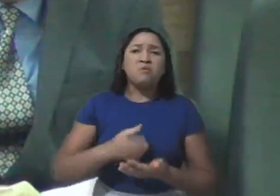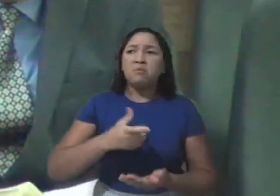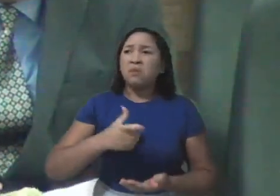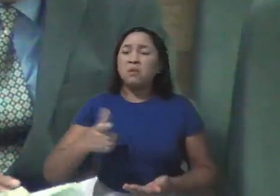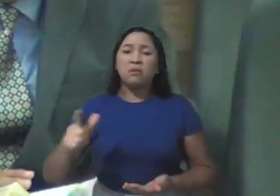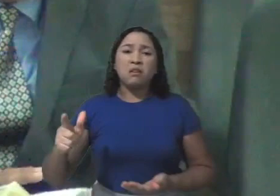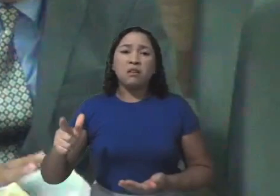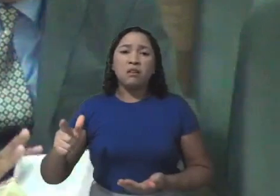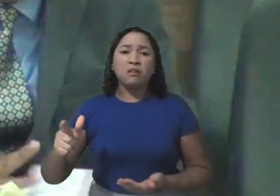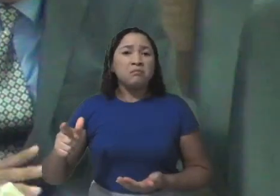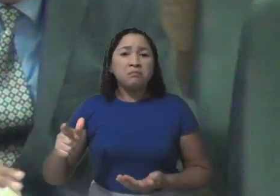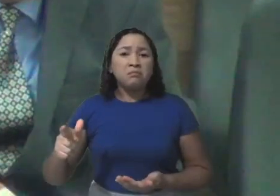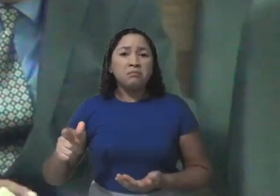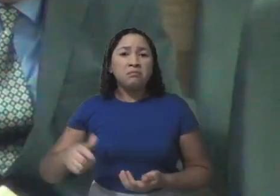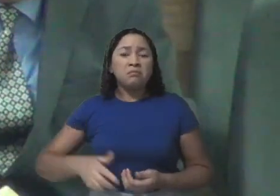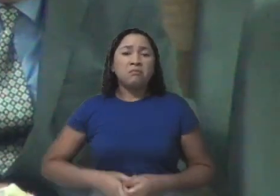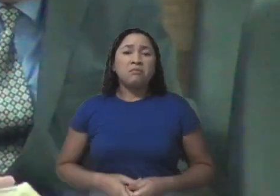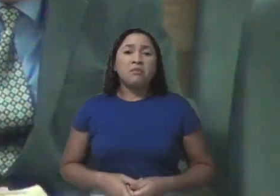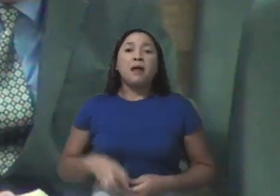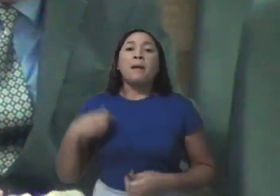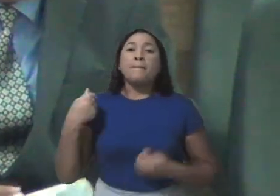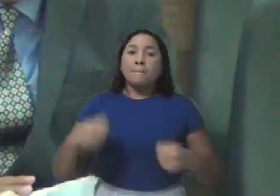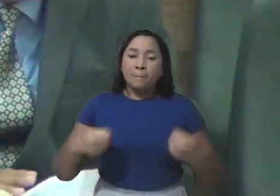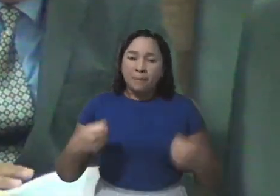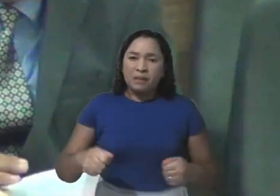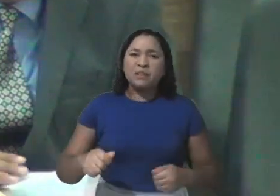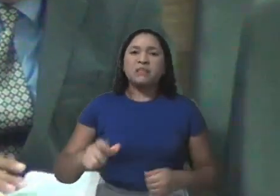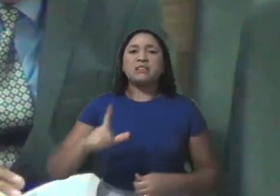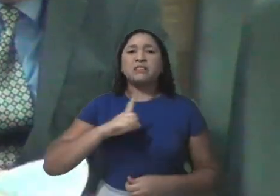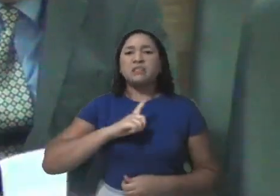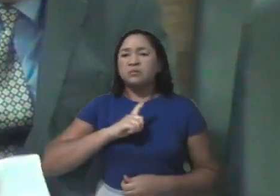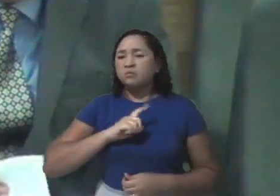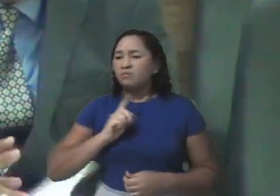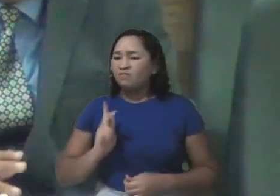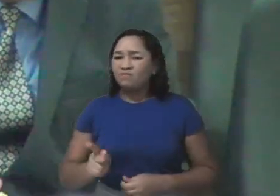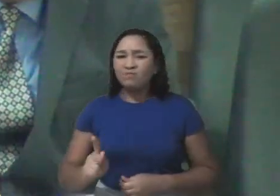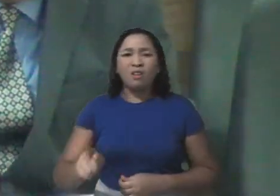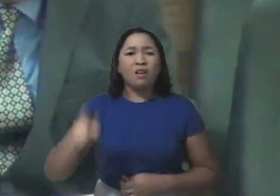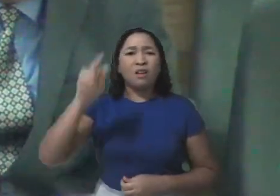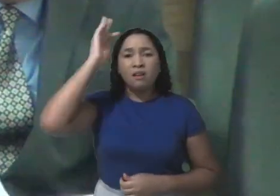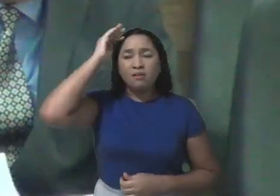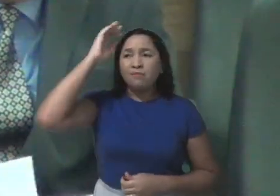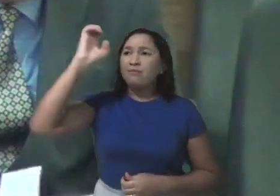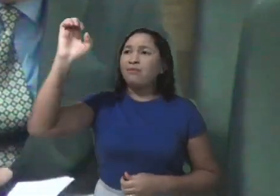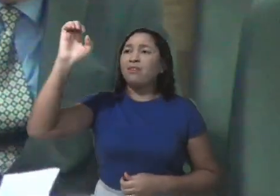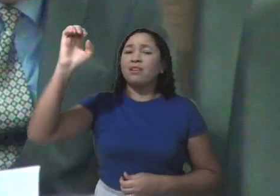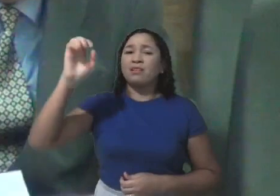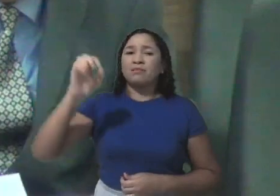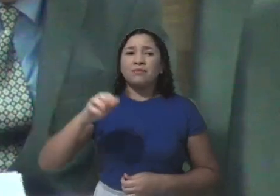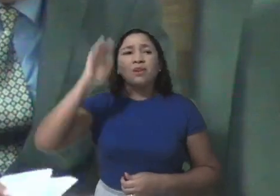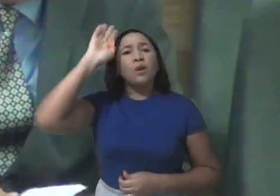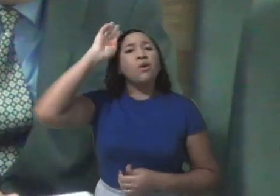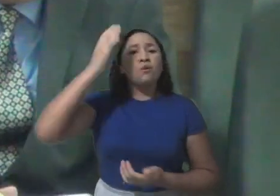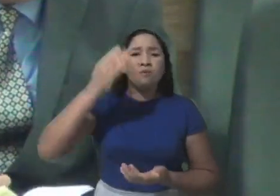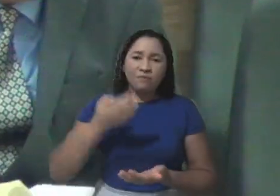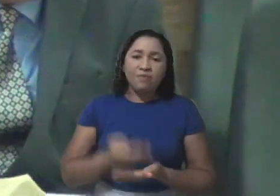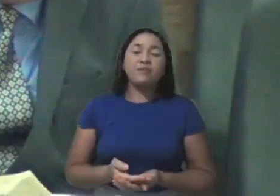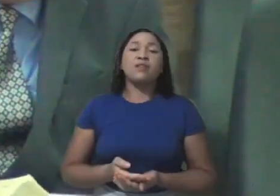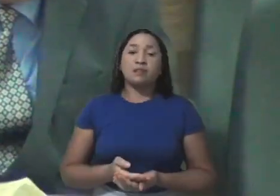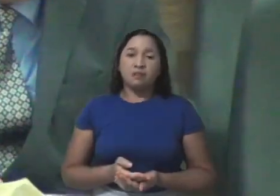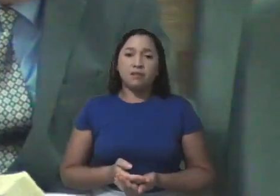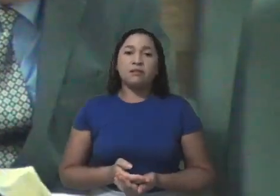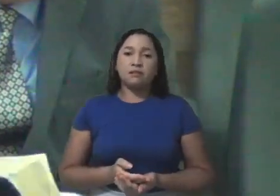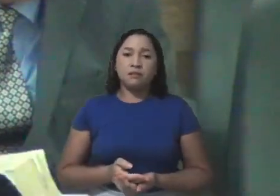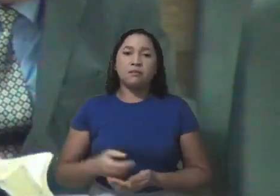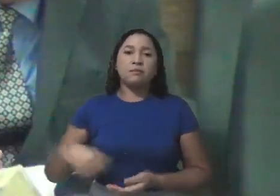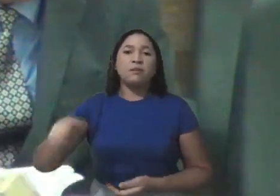porque senão estaremos desobedecendo à vontade de Deus. Os irmãos compreenderam? A